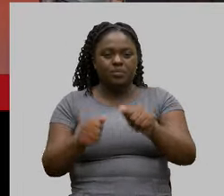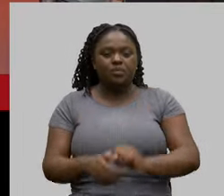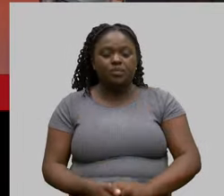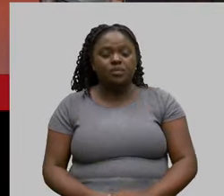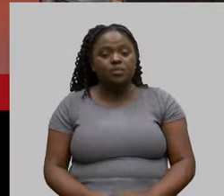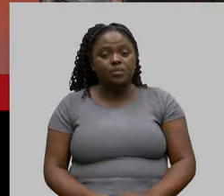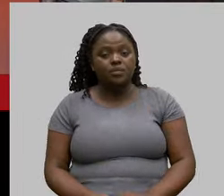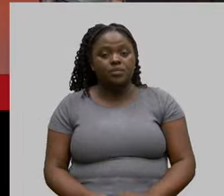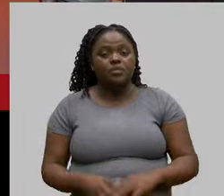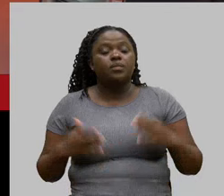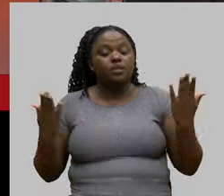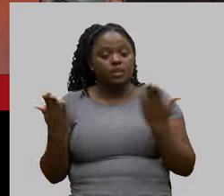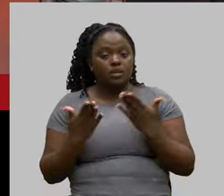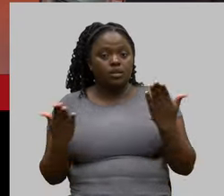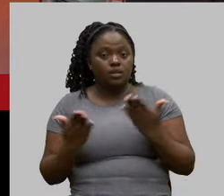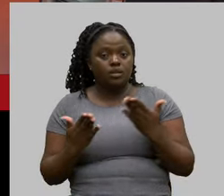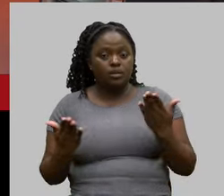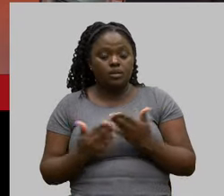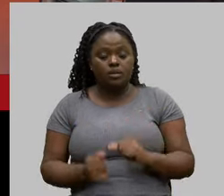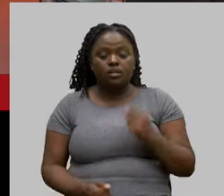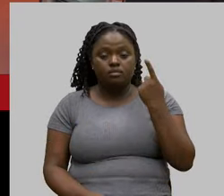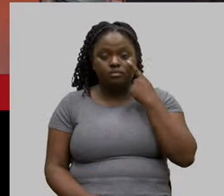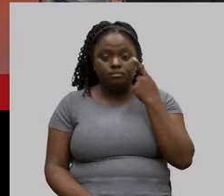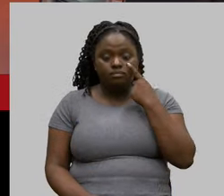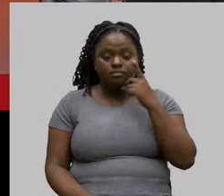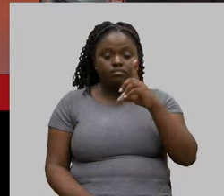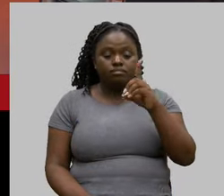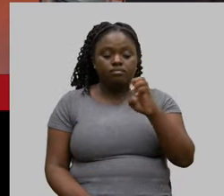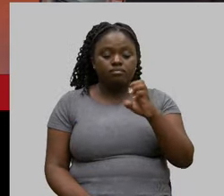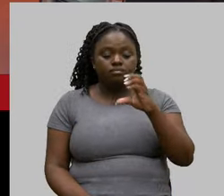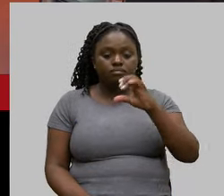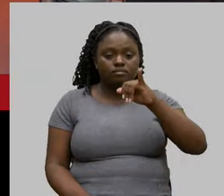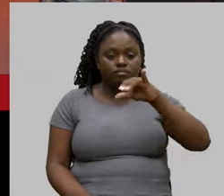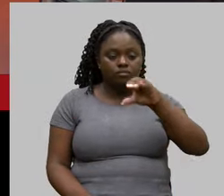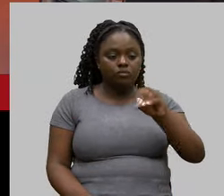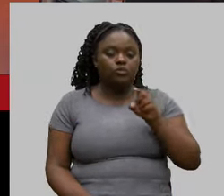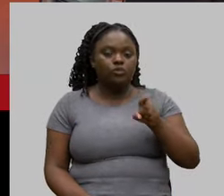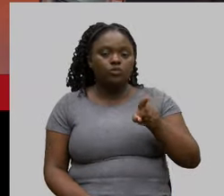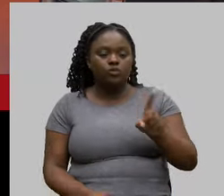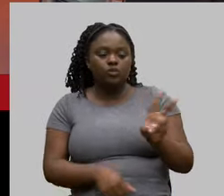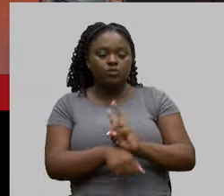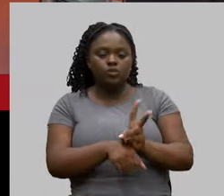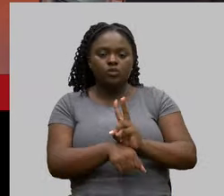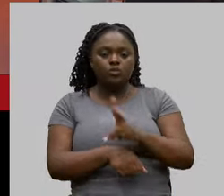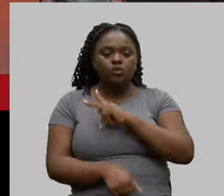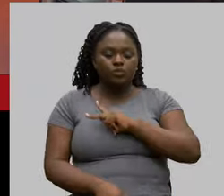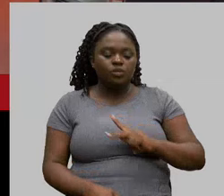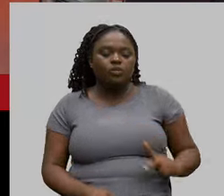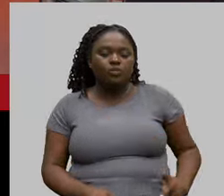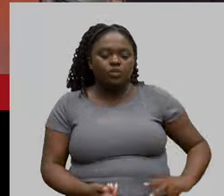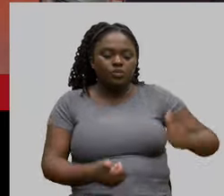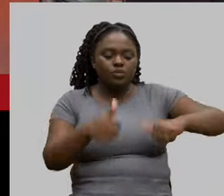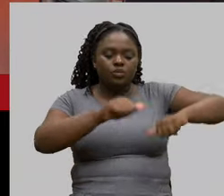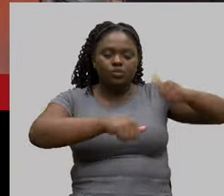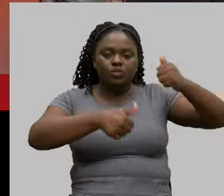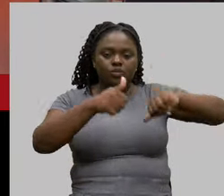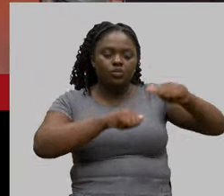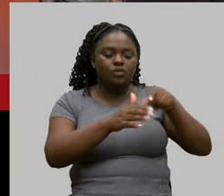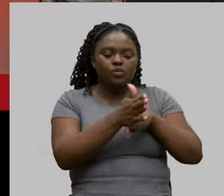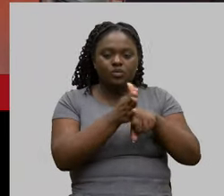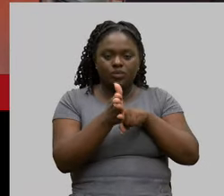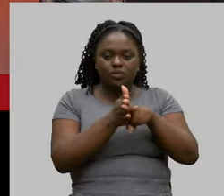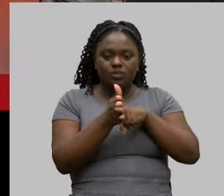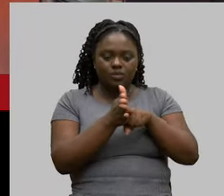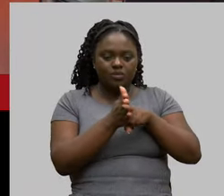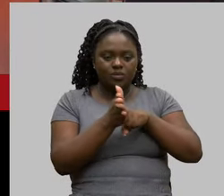agora Bruno Lopes diretor presidente da associação dos auditores fiscais da Receita Federal do Brasil em